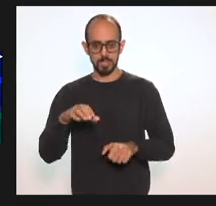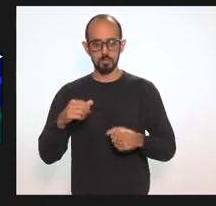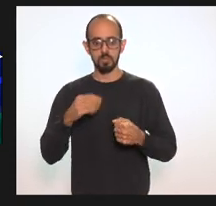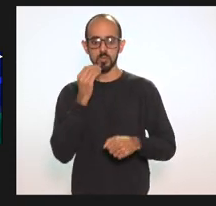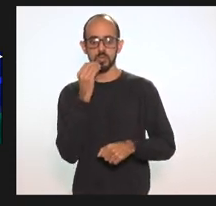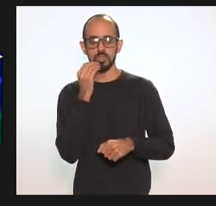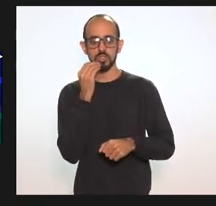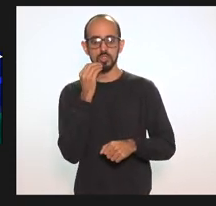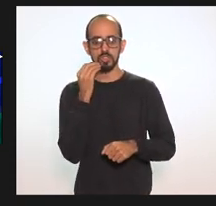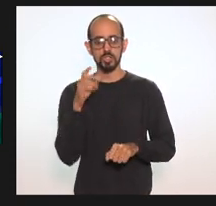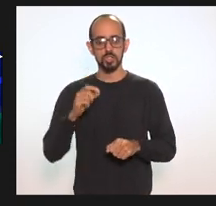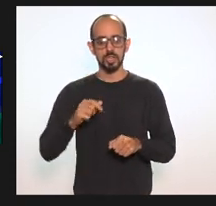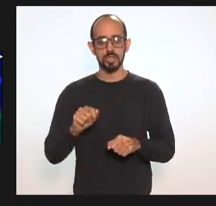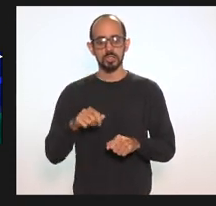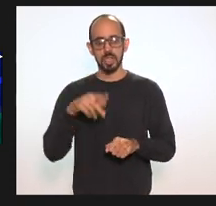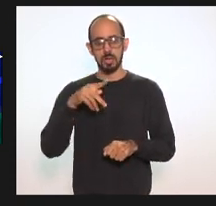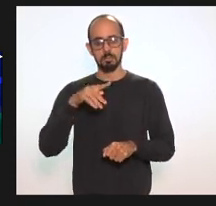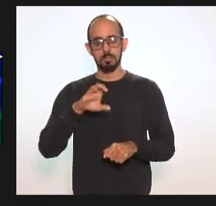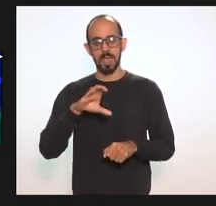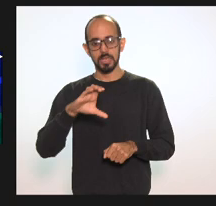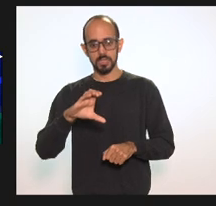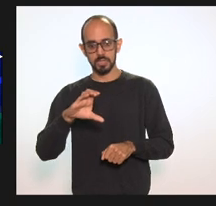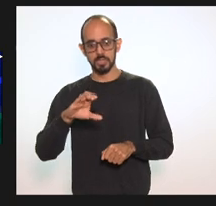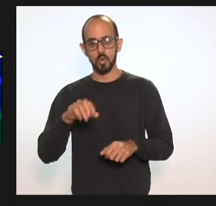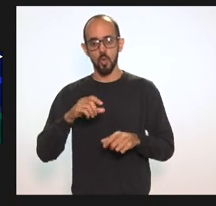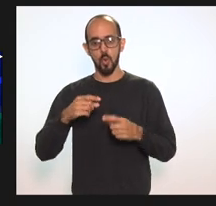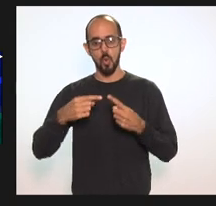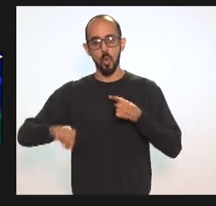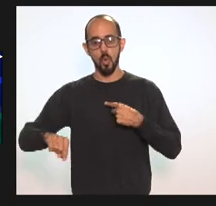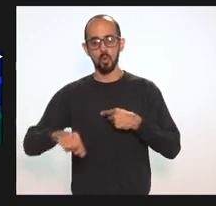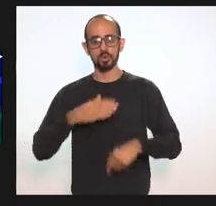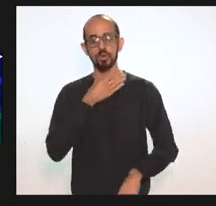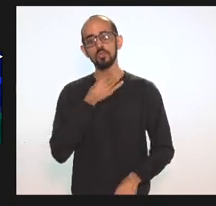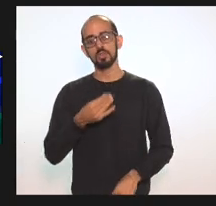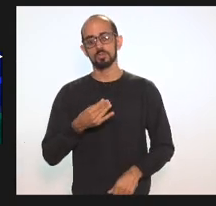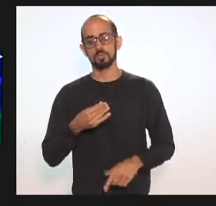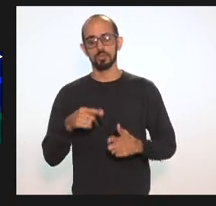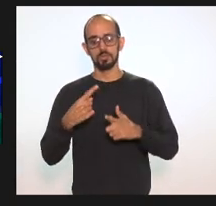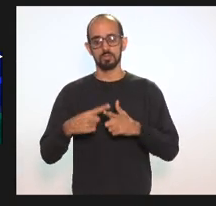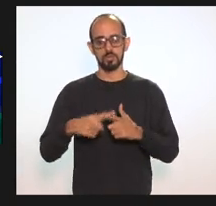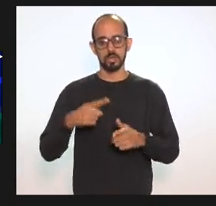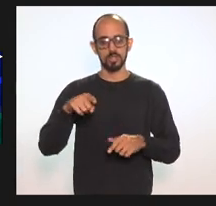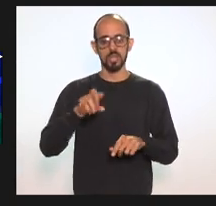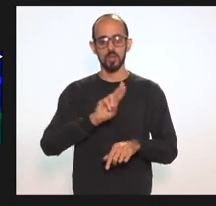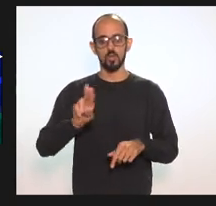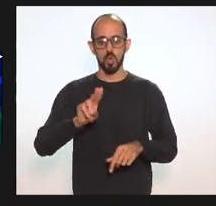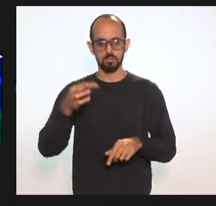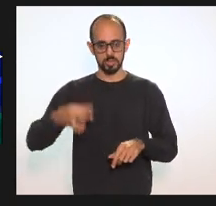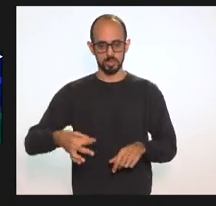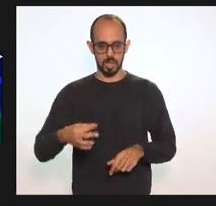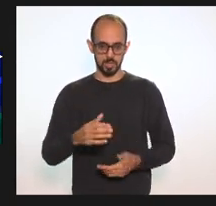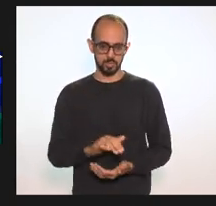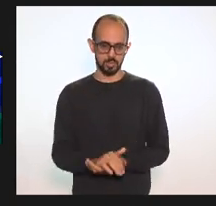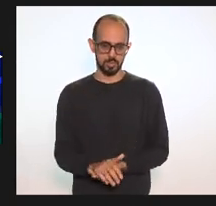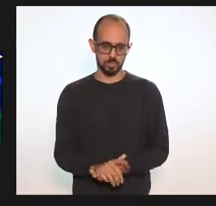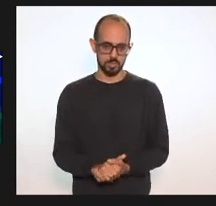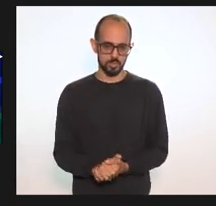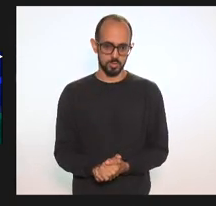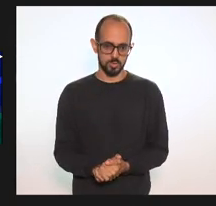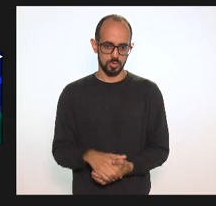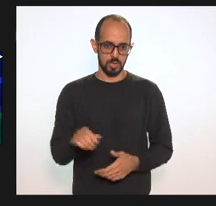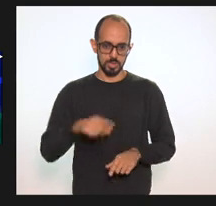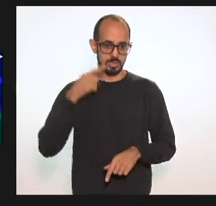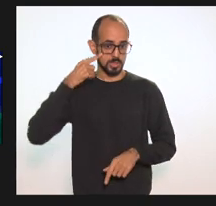um homem de fé que contra a hipocrisia eu acho que seria o nome é adequado para essa terra e já está